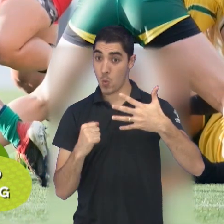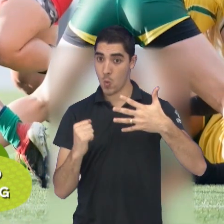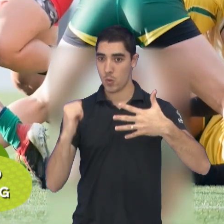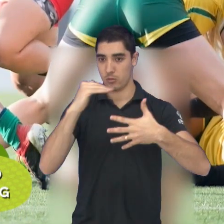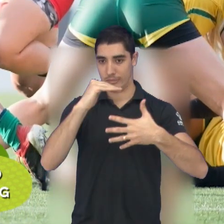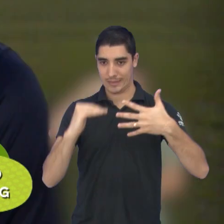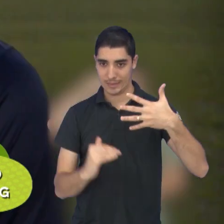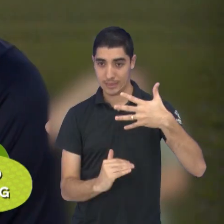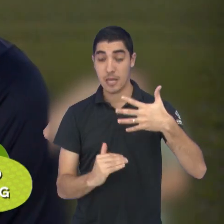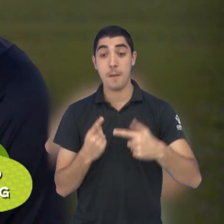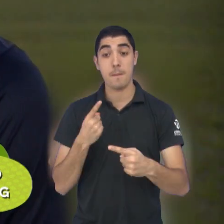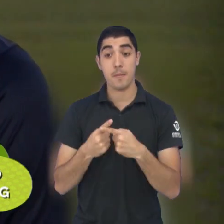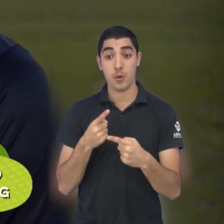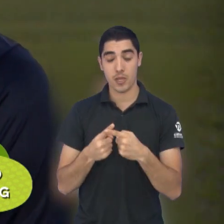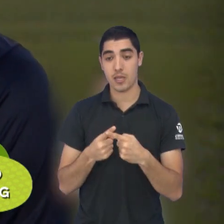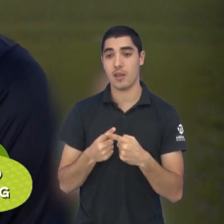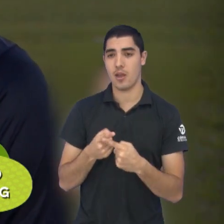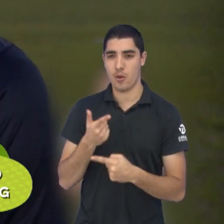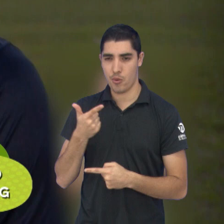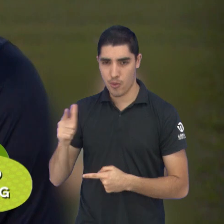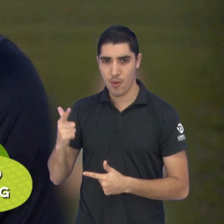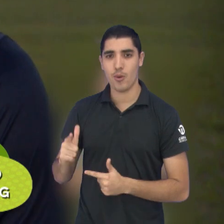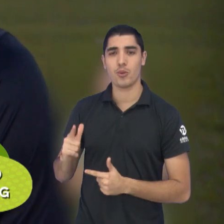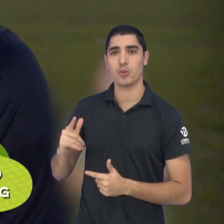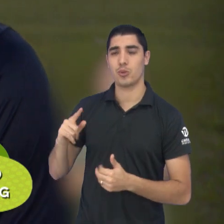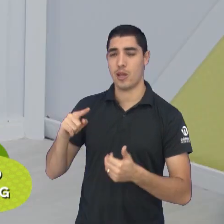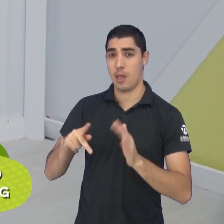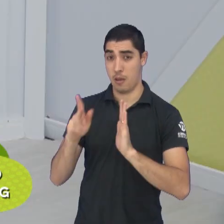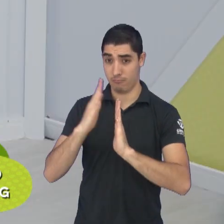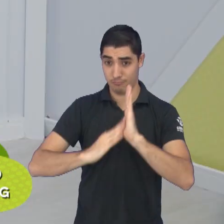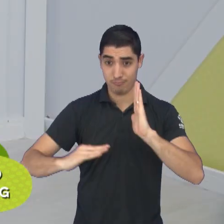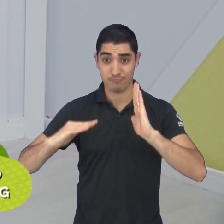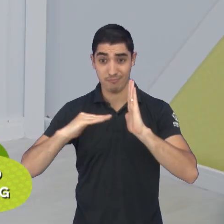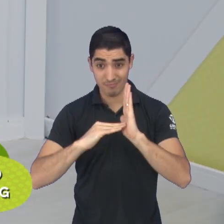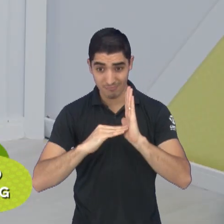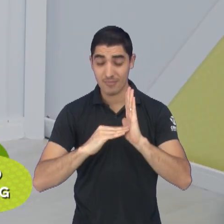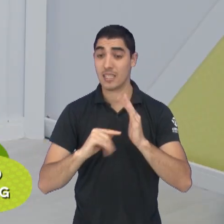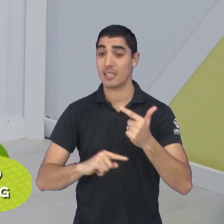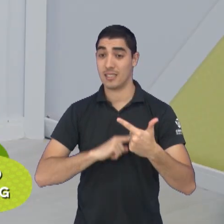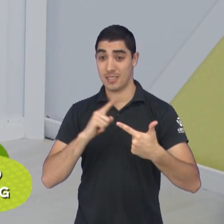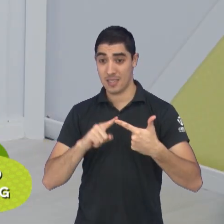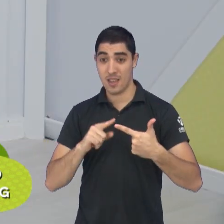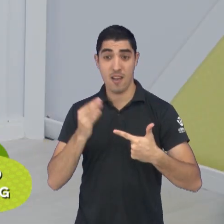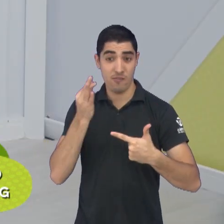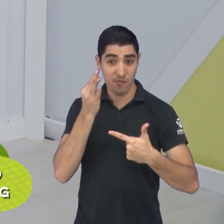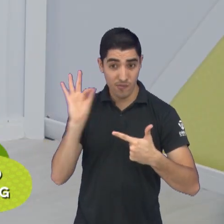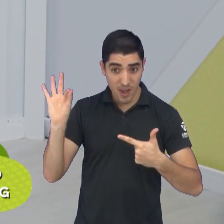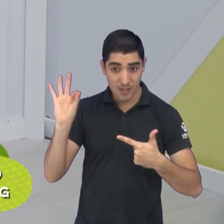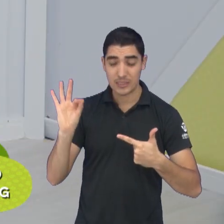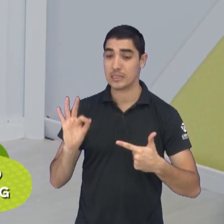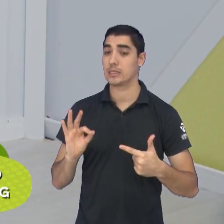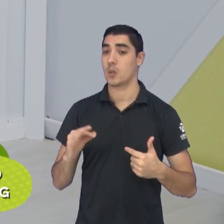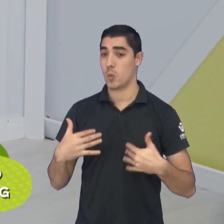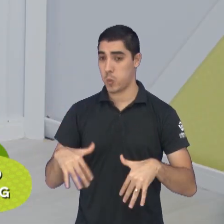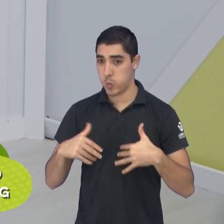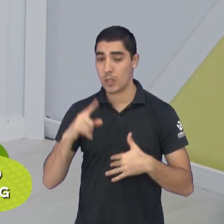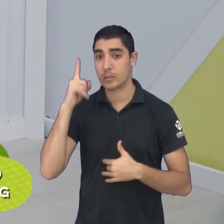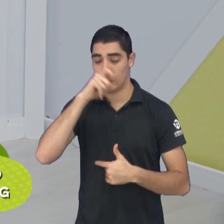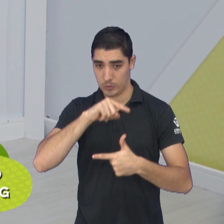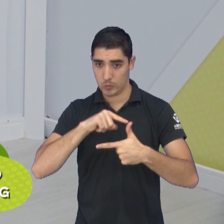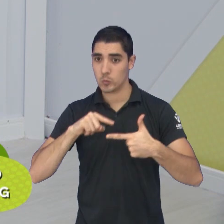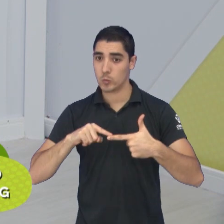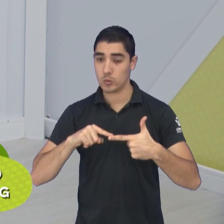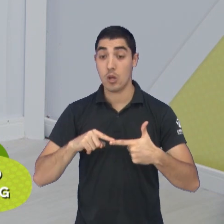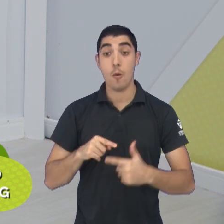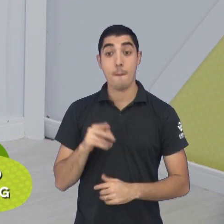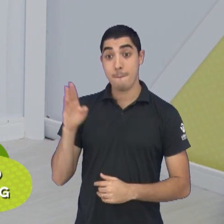jogos contra as medalhistas olímpicas, aí a Nova Zelândia e a França, com certeza serão complicados para a seleção brasileira. O Brasil